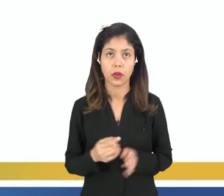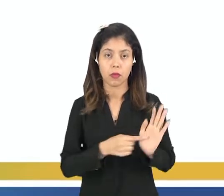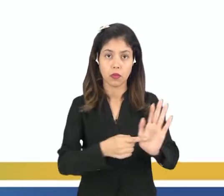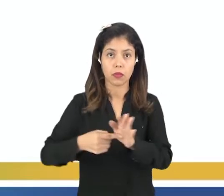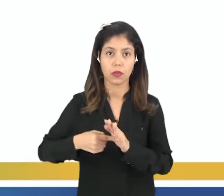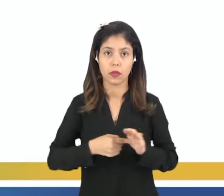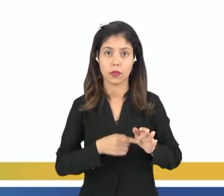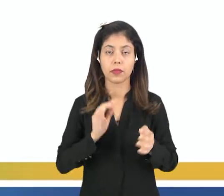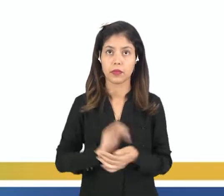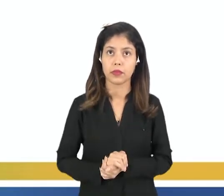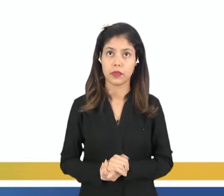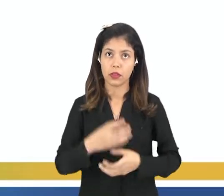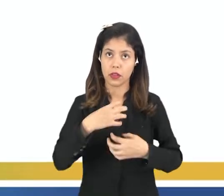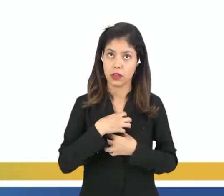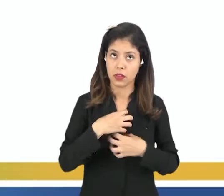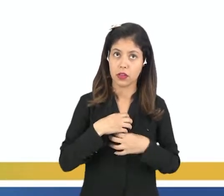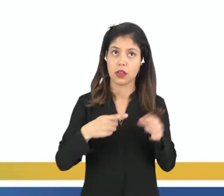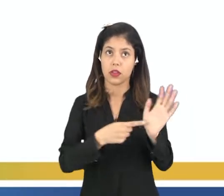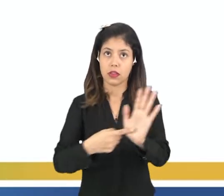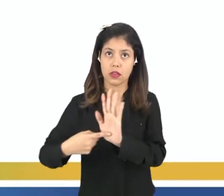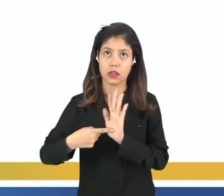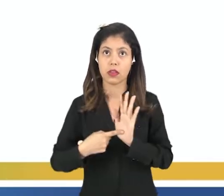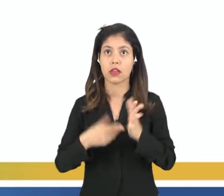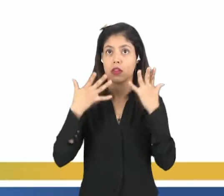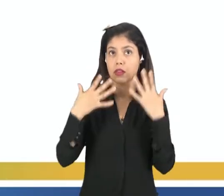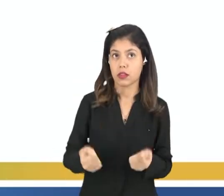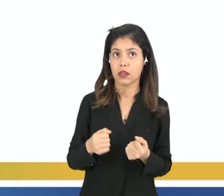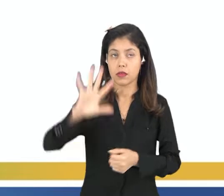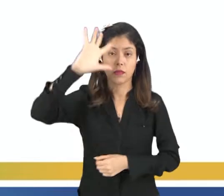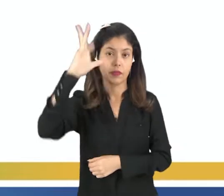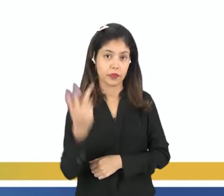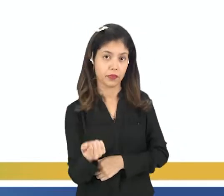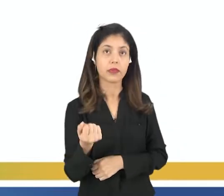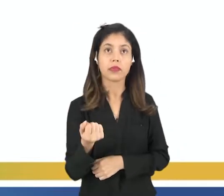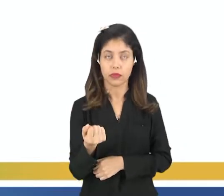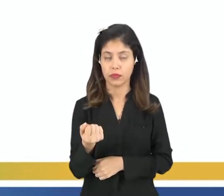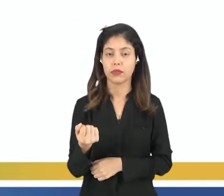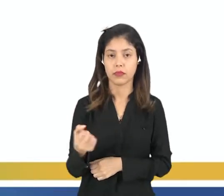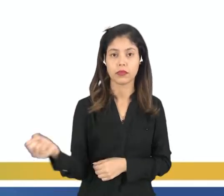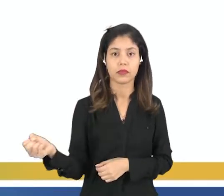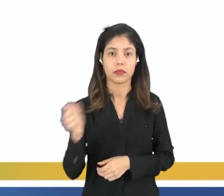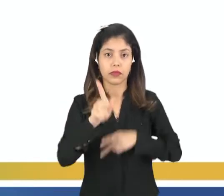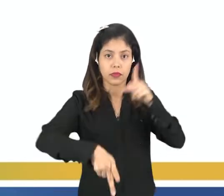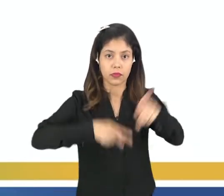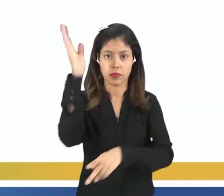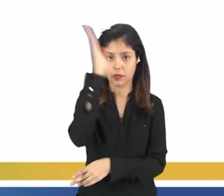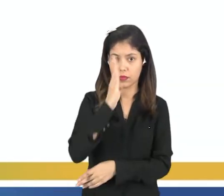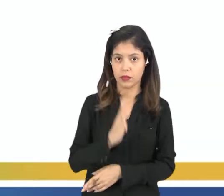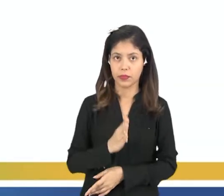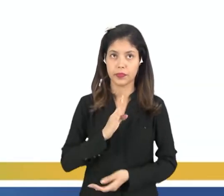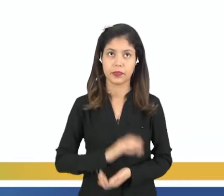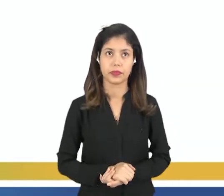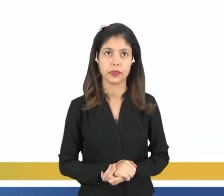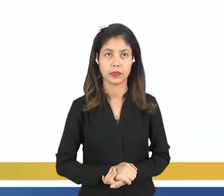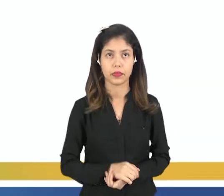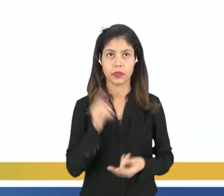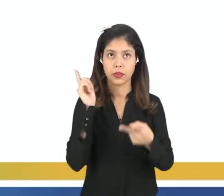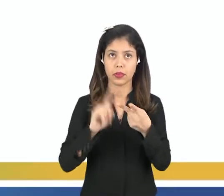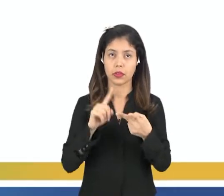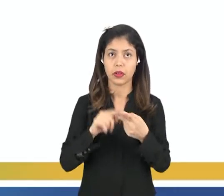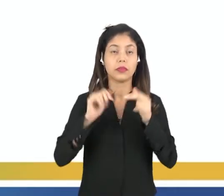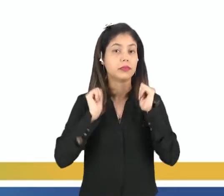invoca o sentimento de aclamação e aceitação das origens africanas na formação do povo brasileiro.